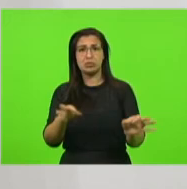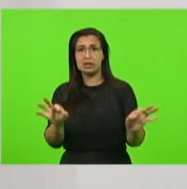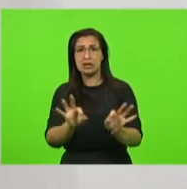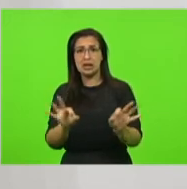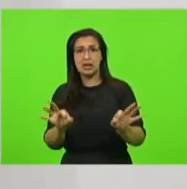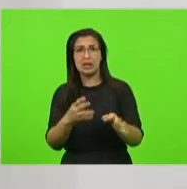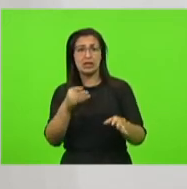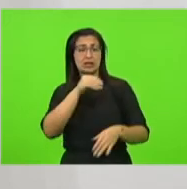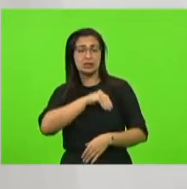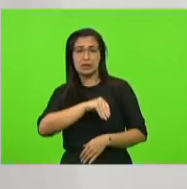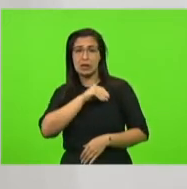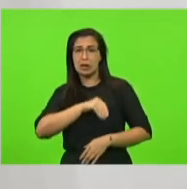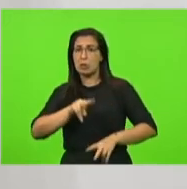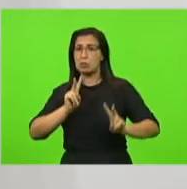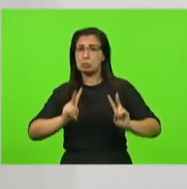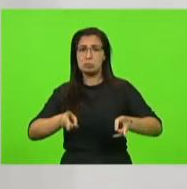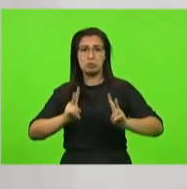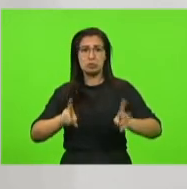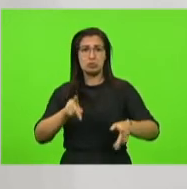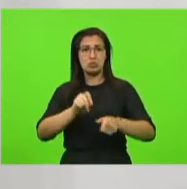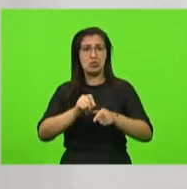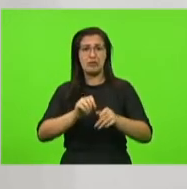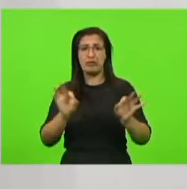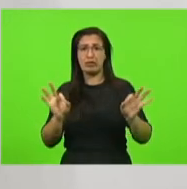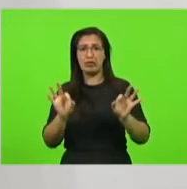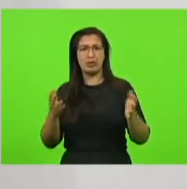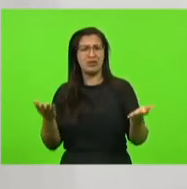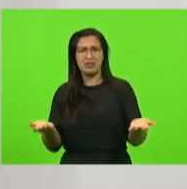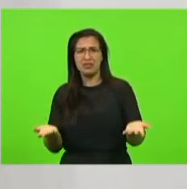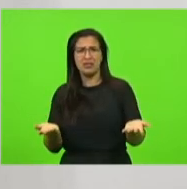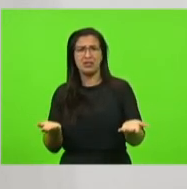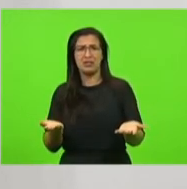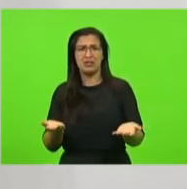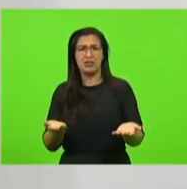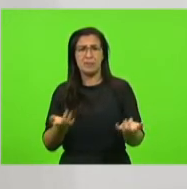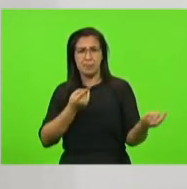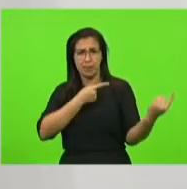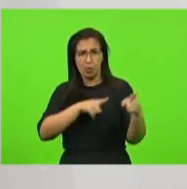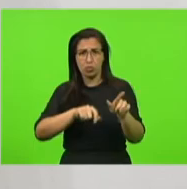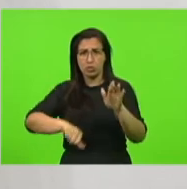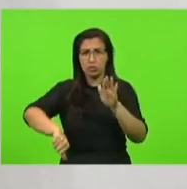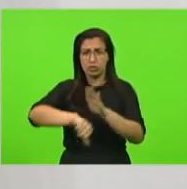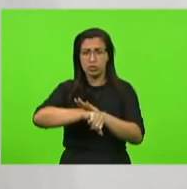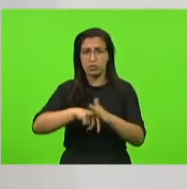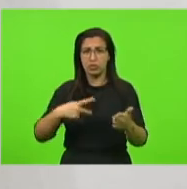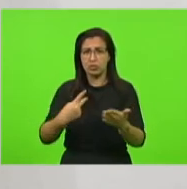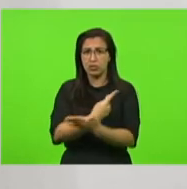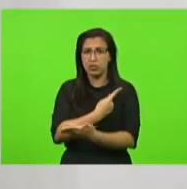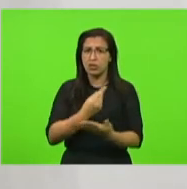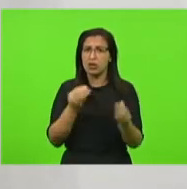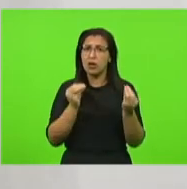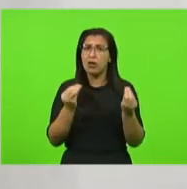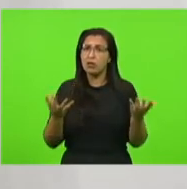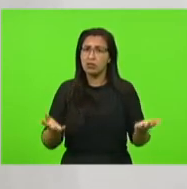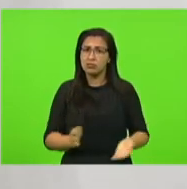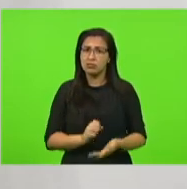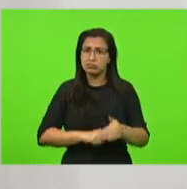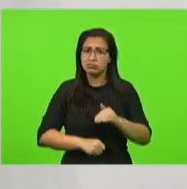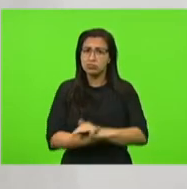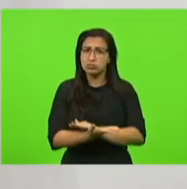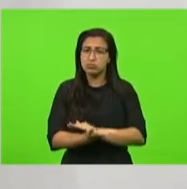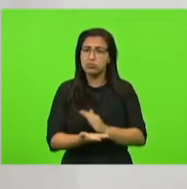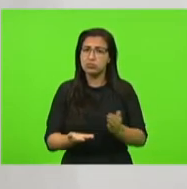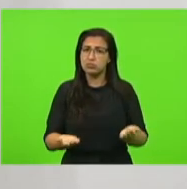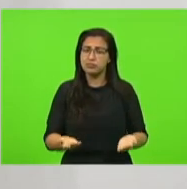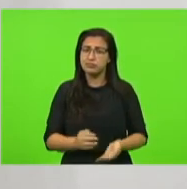nada tivessem feito. Que sinal é esse para o combate à corrupção? Que sinal é esse para o catarinense?